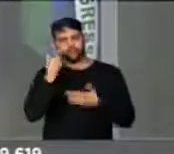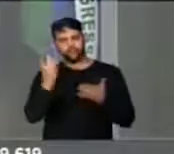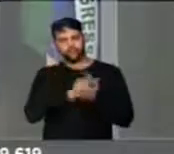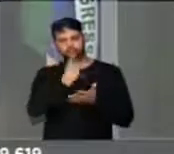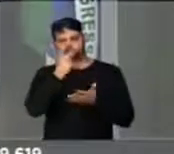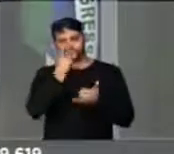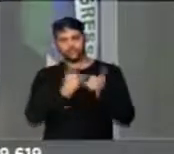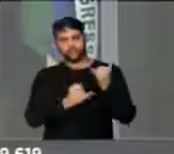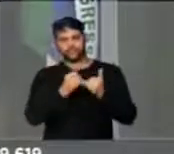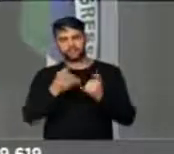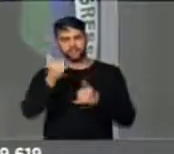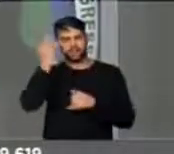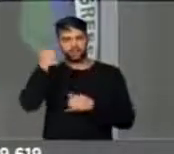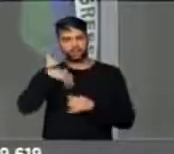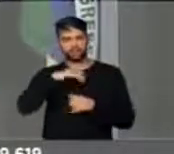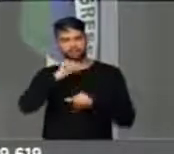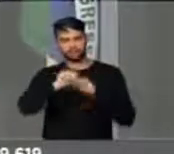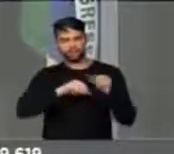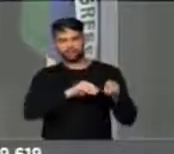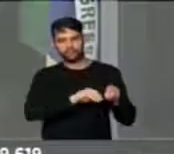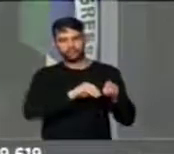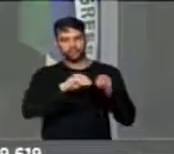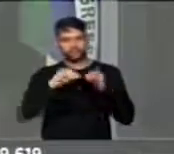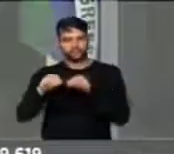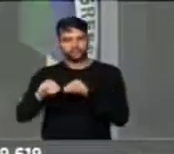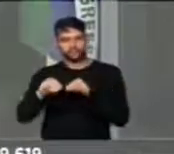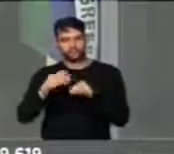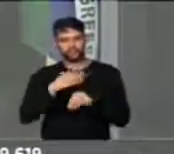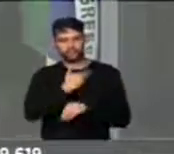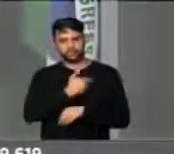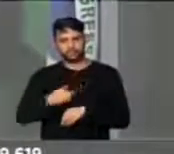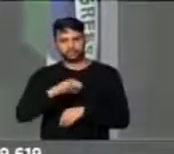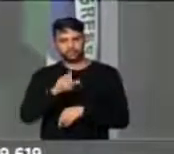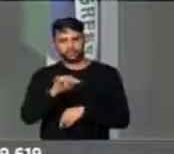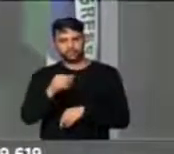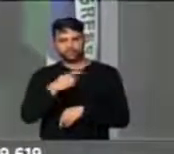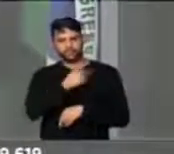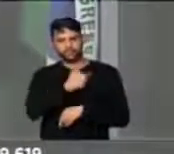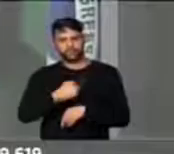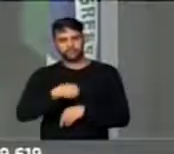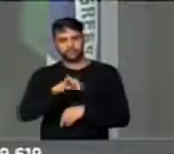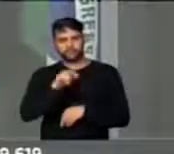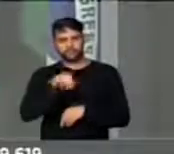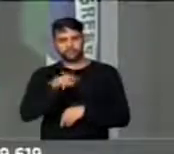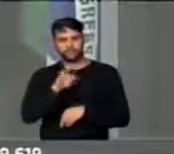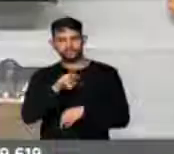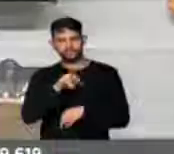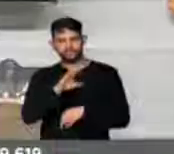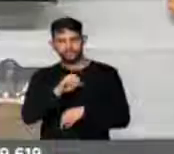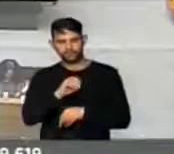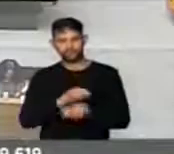esse, que foi a transição do governo Collor para o governo Itamar Franco.